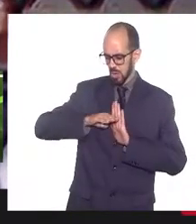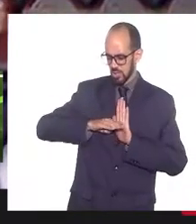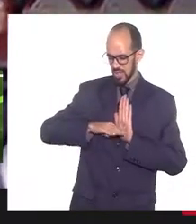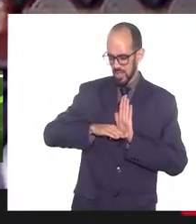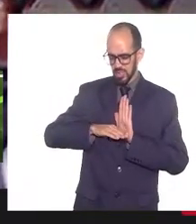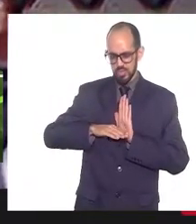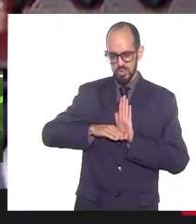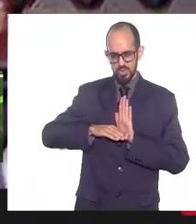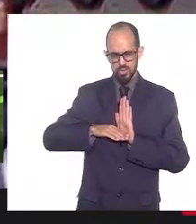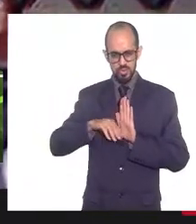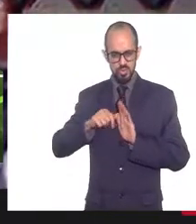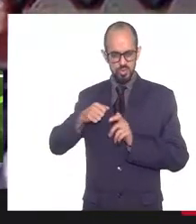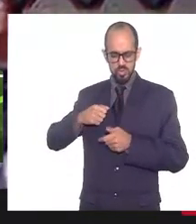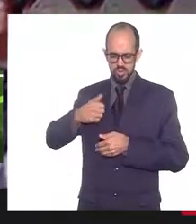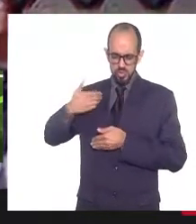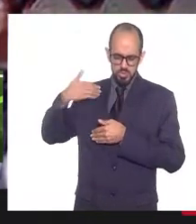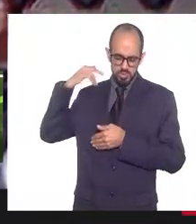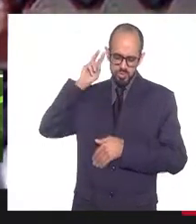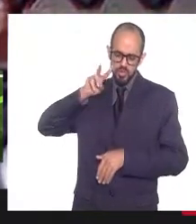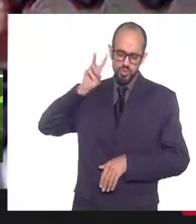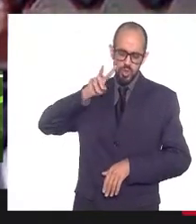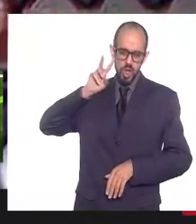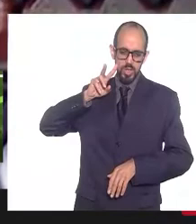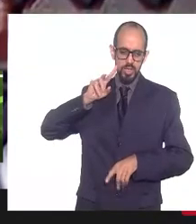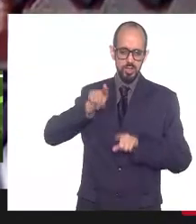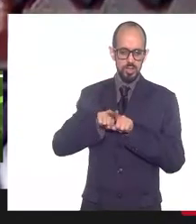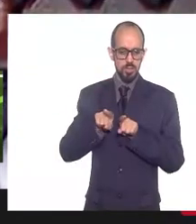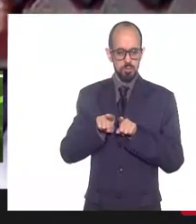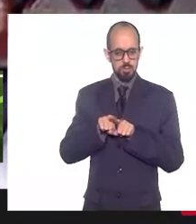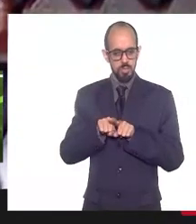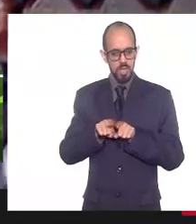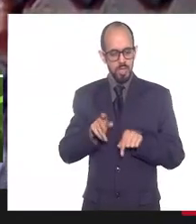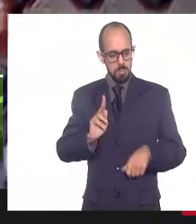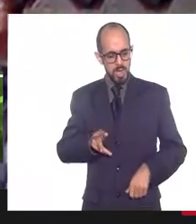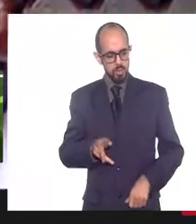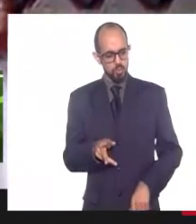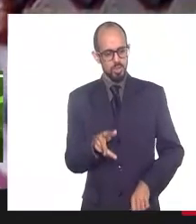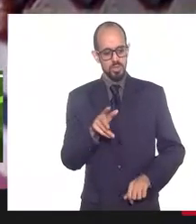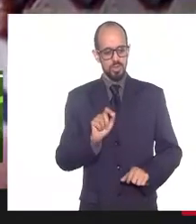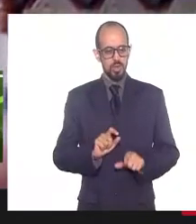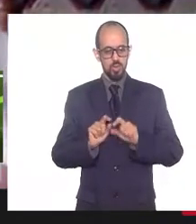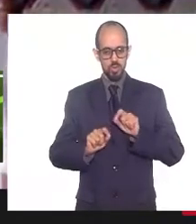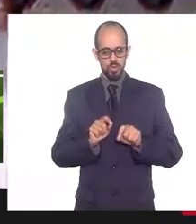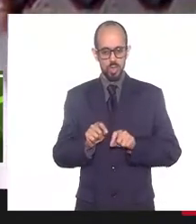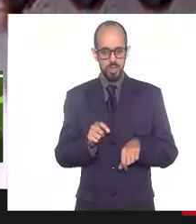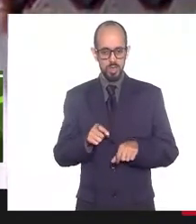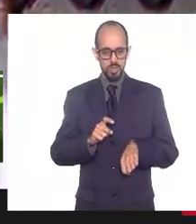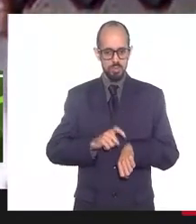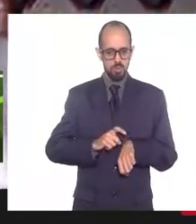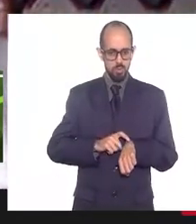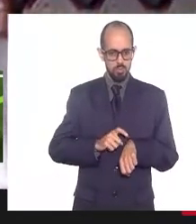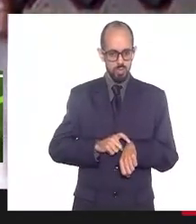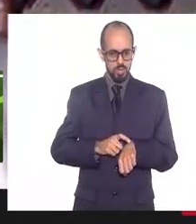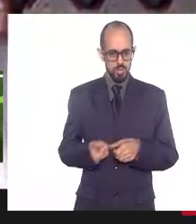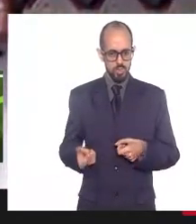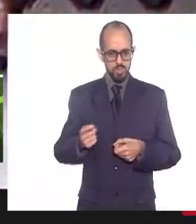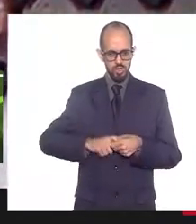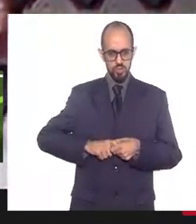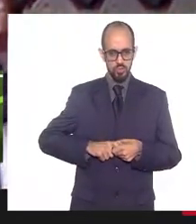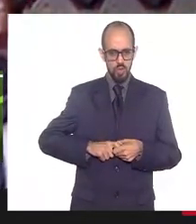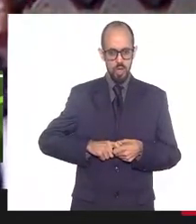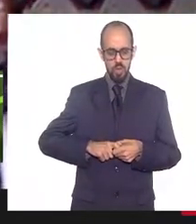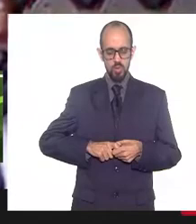resistência, inclusive da manutenção, e nesse período em que a gente volta para o mapa da